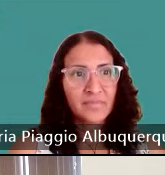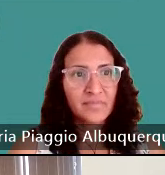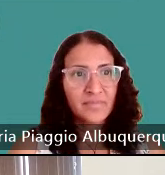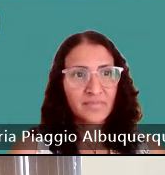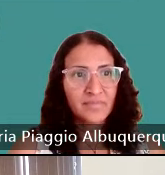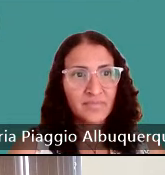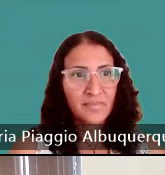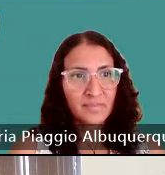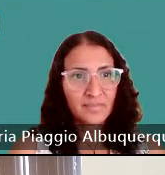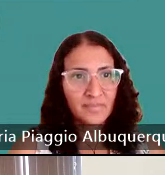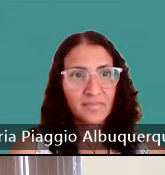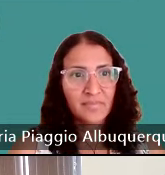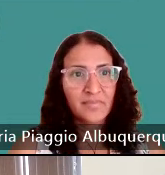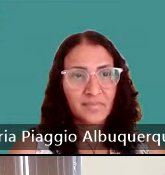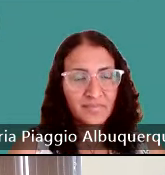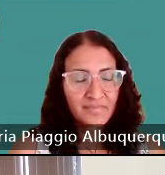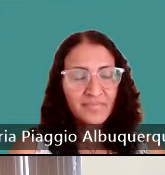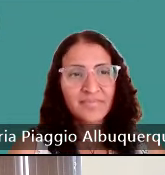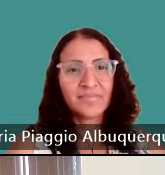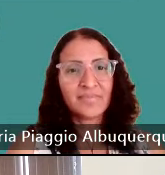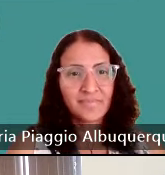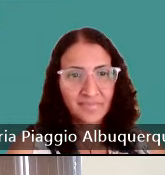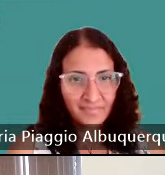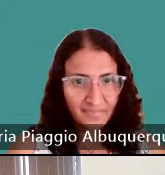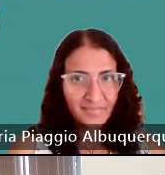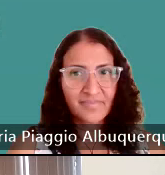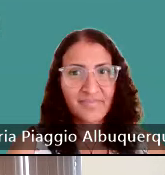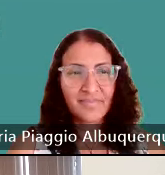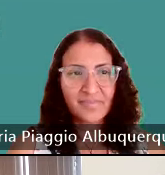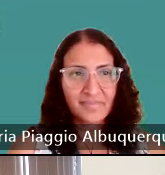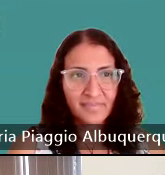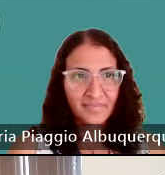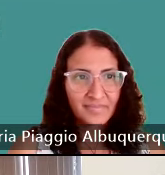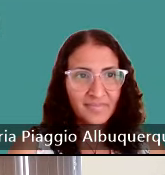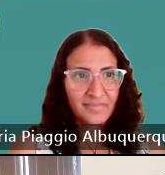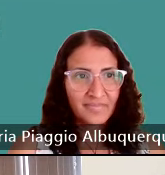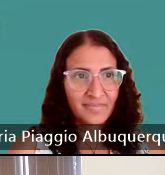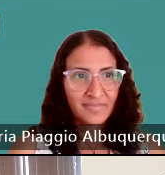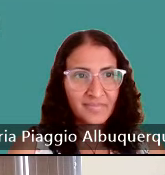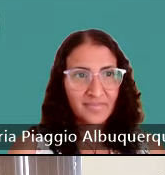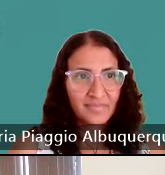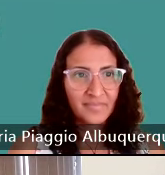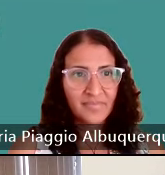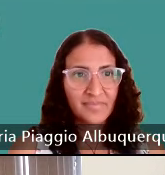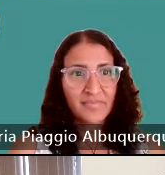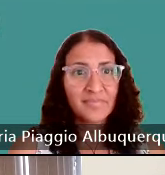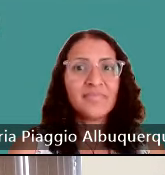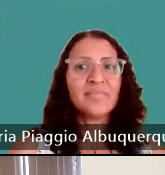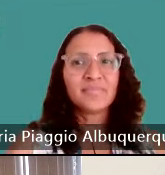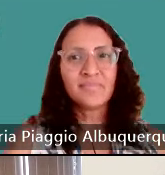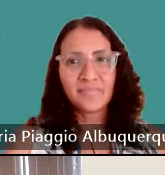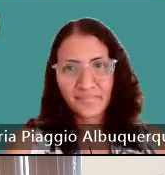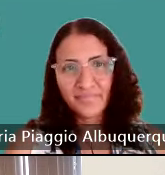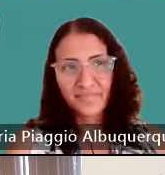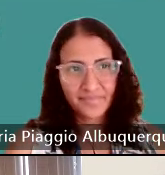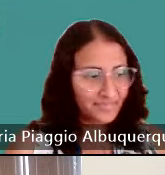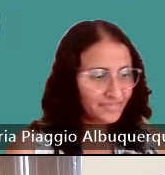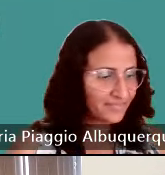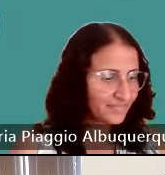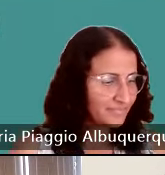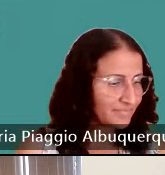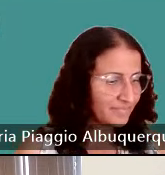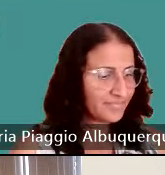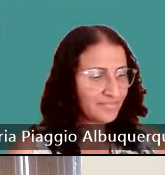tem a conjur que nos apoia nesse papel e a gente lança M usa esses parceiros o tempo inteiro a gente não